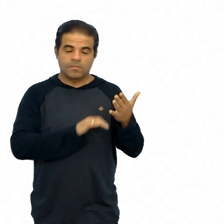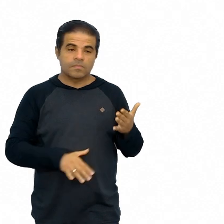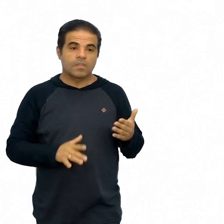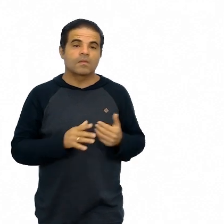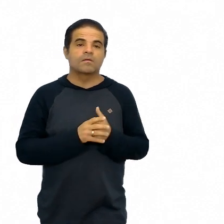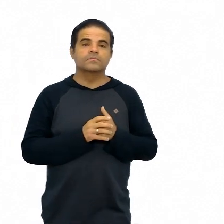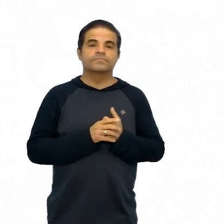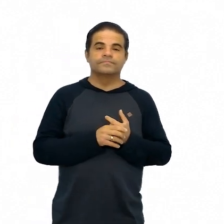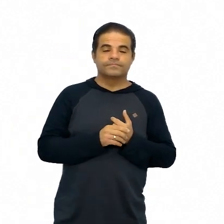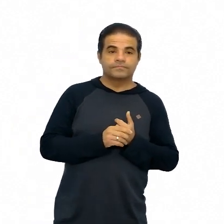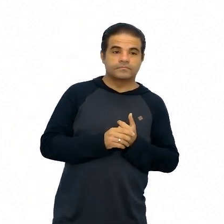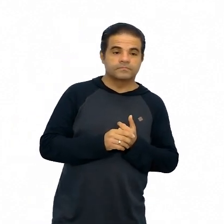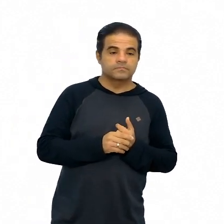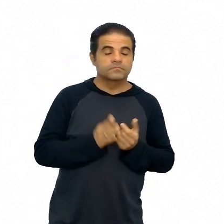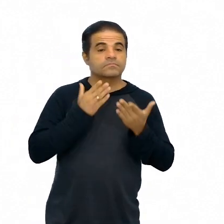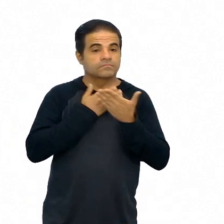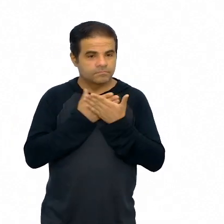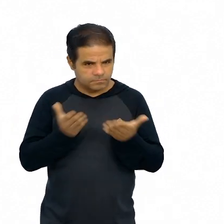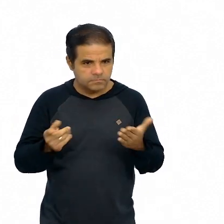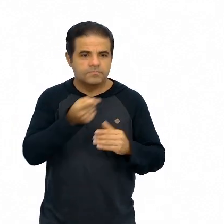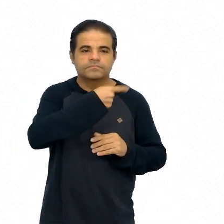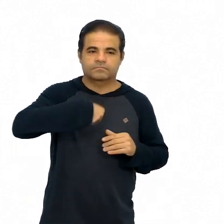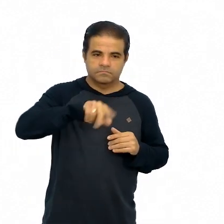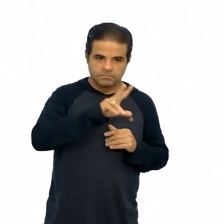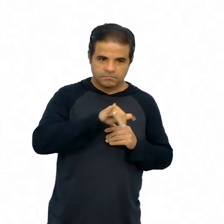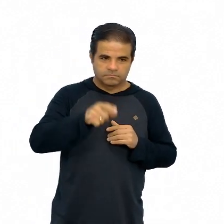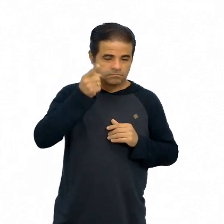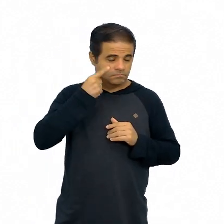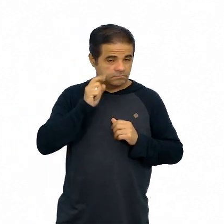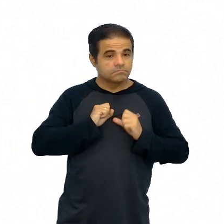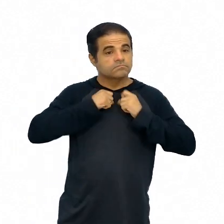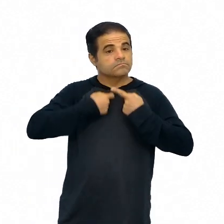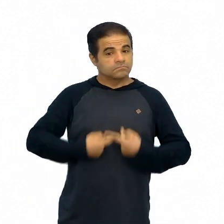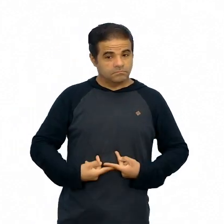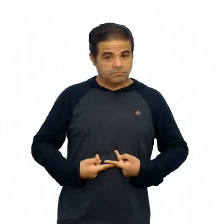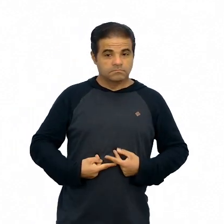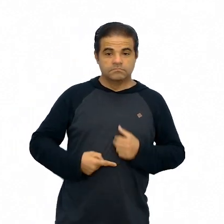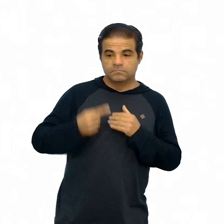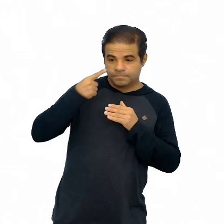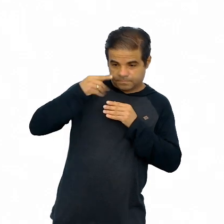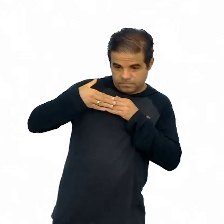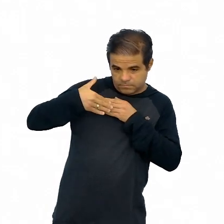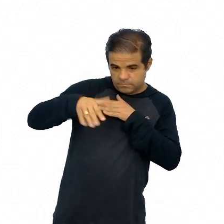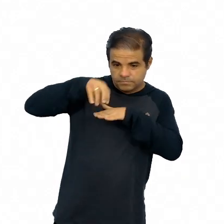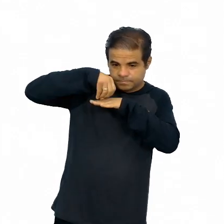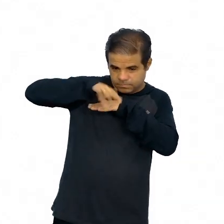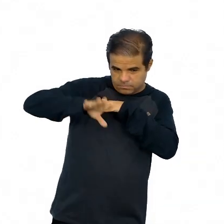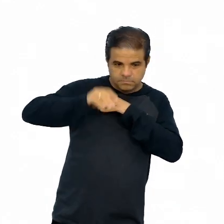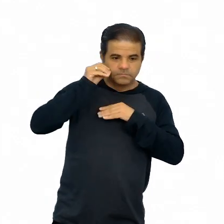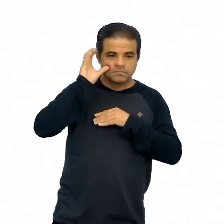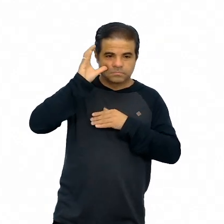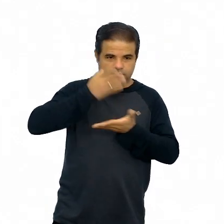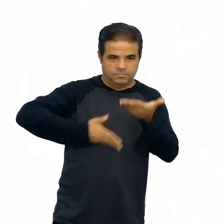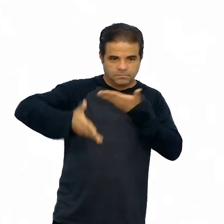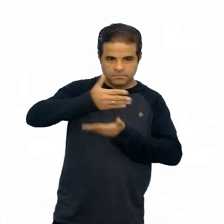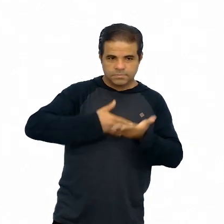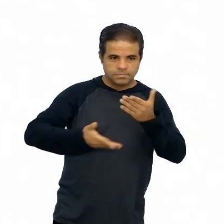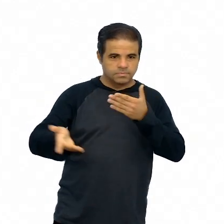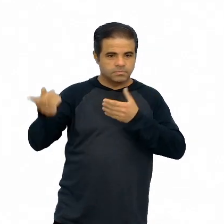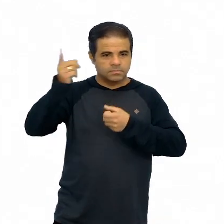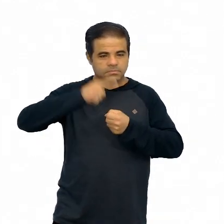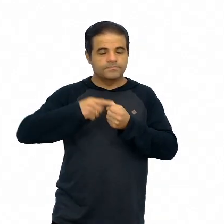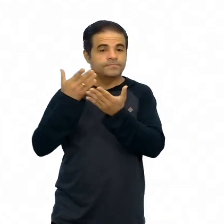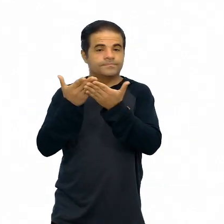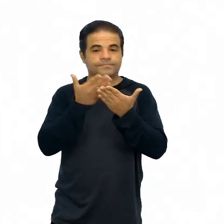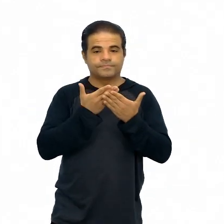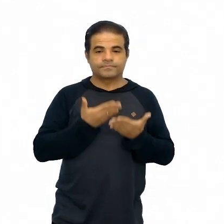atividades que a gente vai reconhecer esses conhecimentos do conteúdo e dos